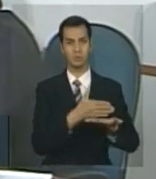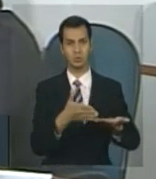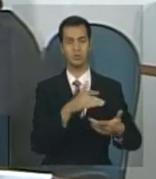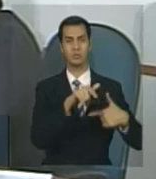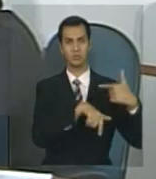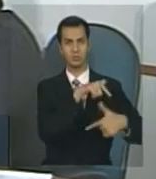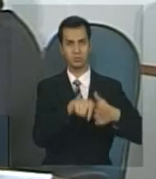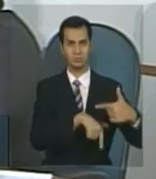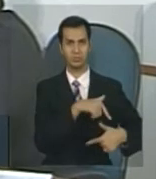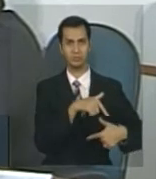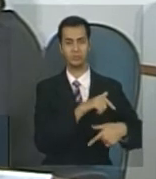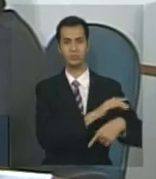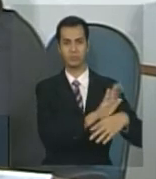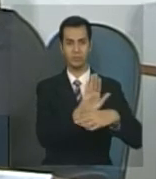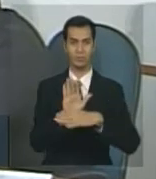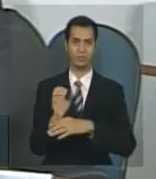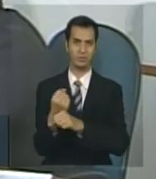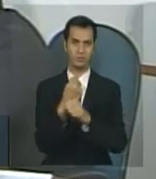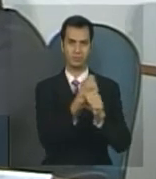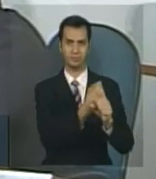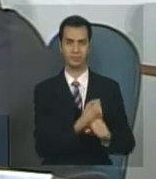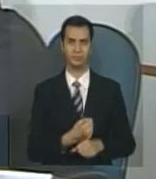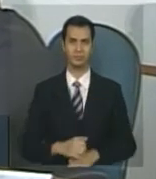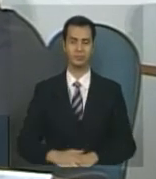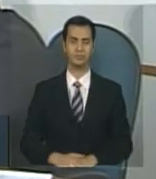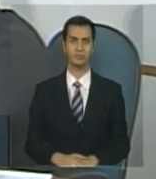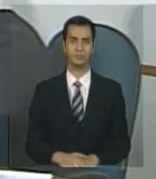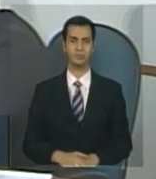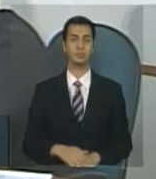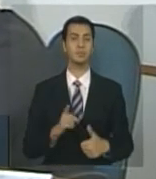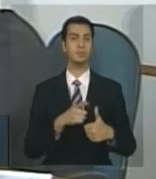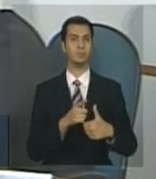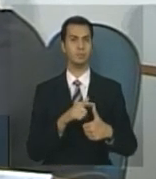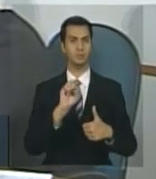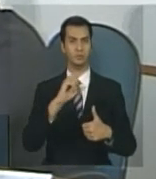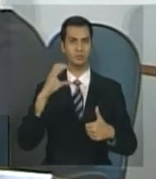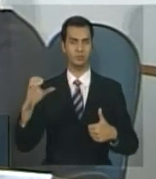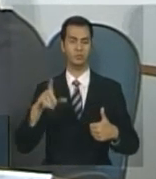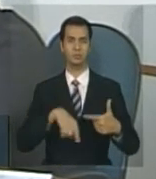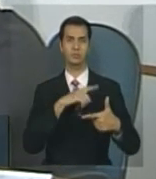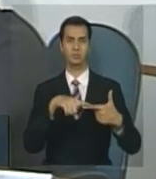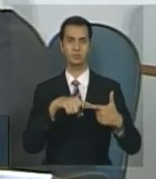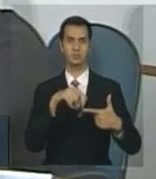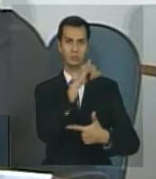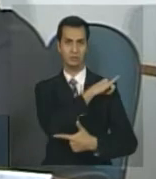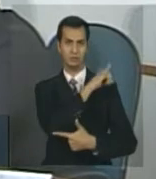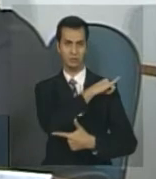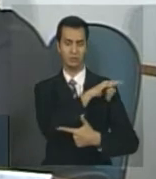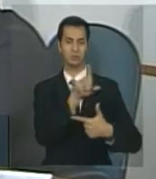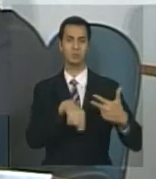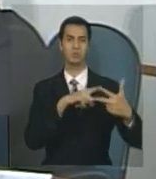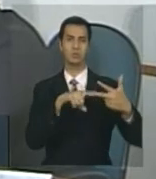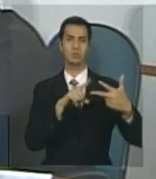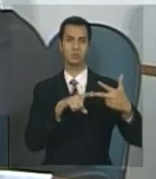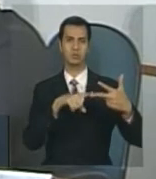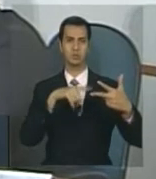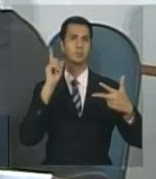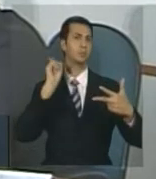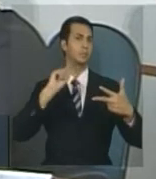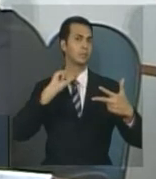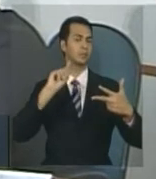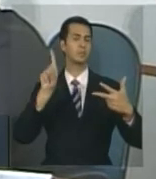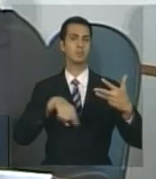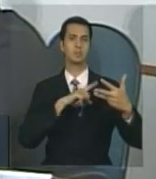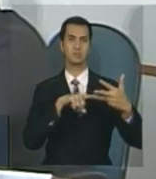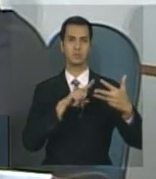essas ações de reconstrução. Então, em primeiro lugar, Santa Catarina, em segundo, Rio de Janeiro, em terceiro, Minas